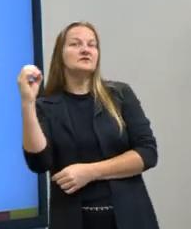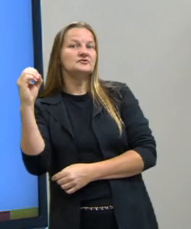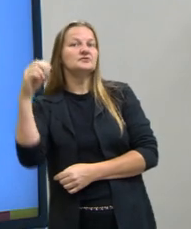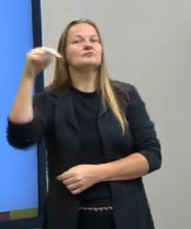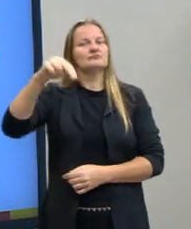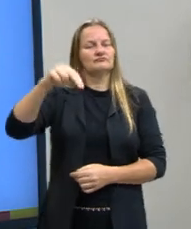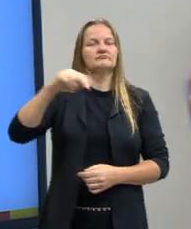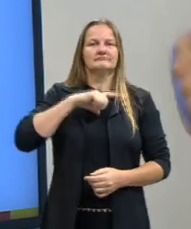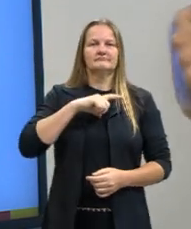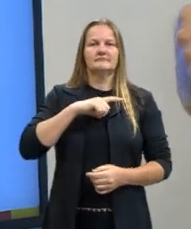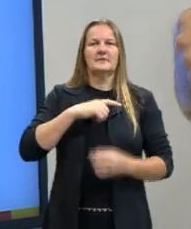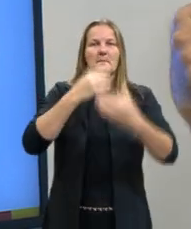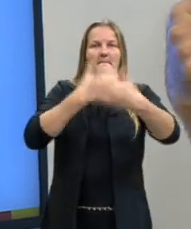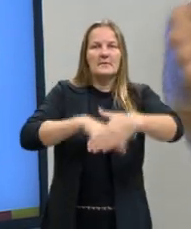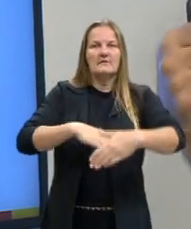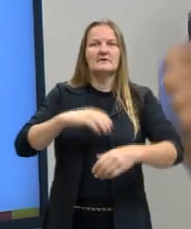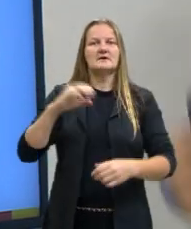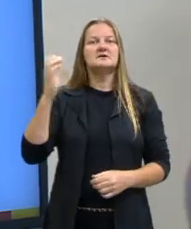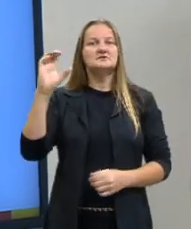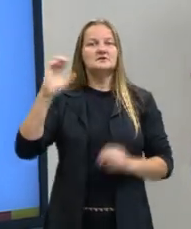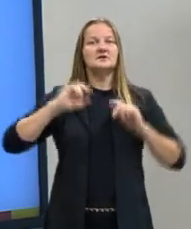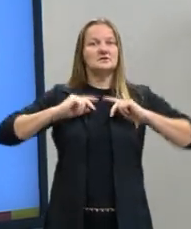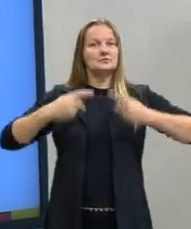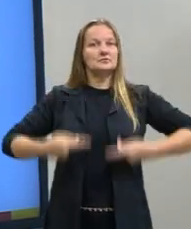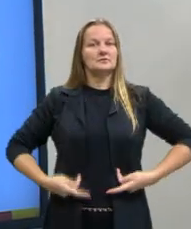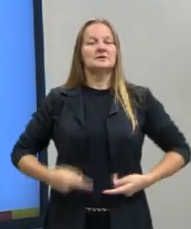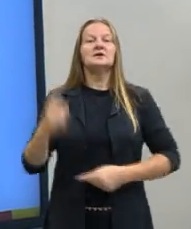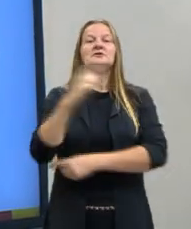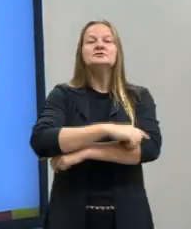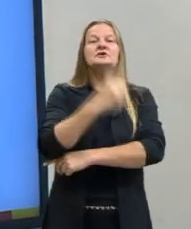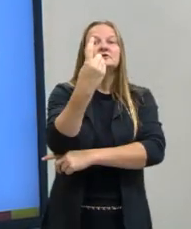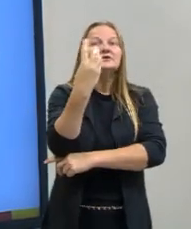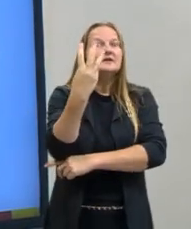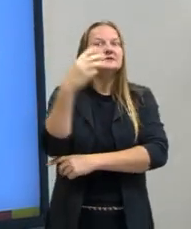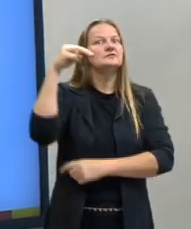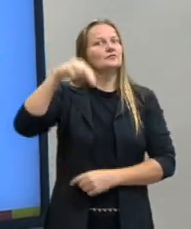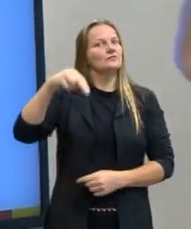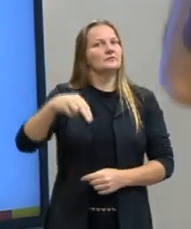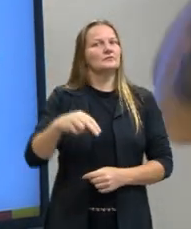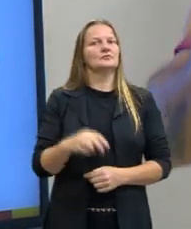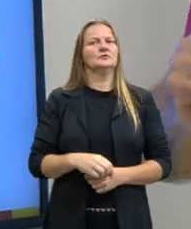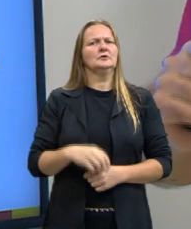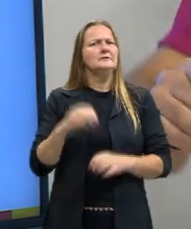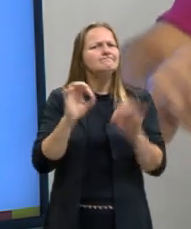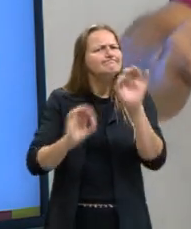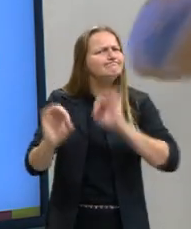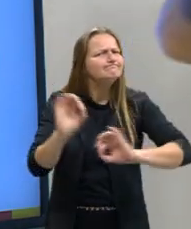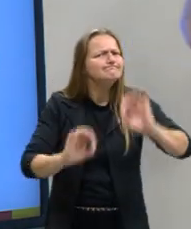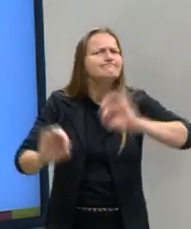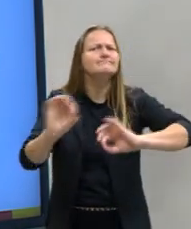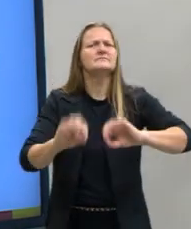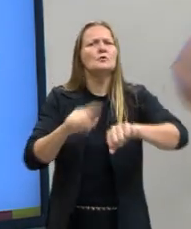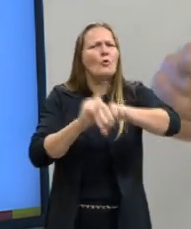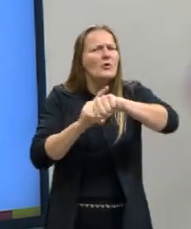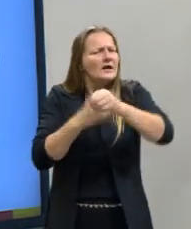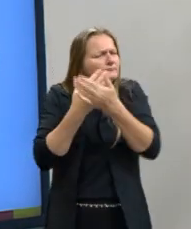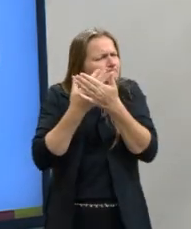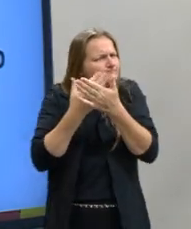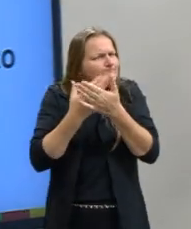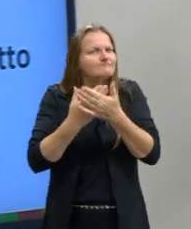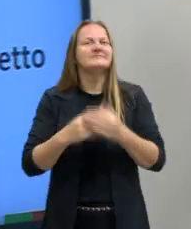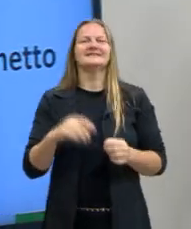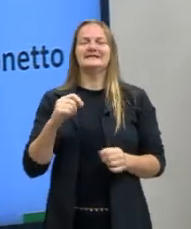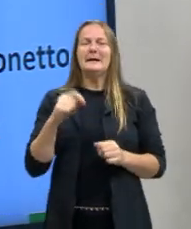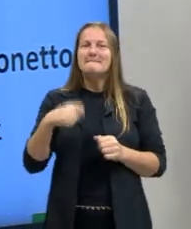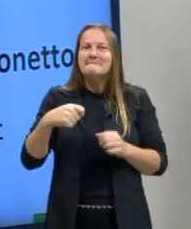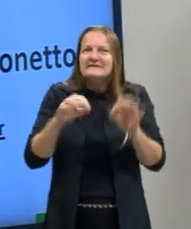20 de novembro a prova das ciências humanas é dia Treze de Novembro então disciplina horário de estudo